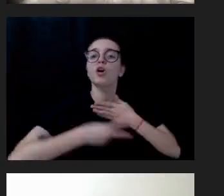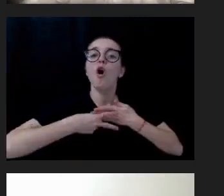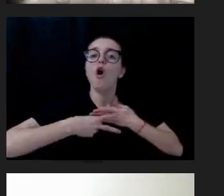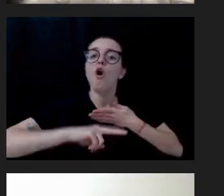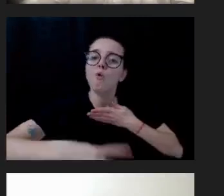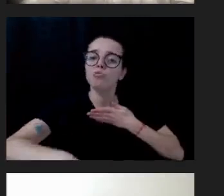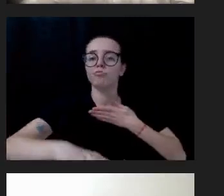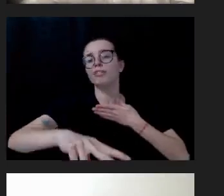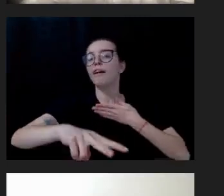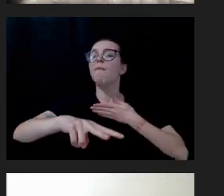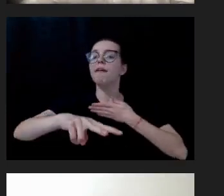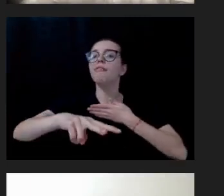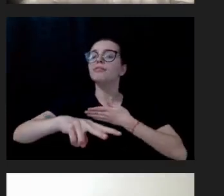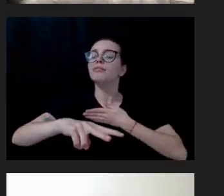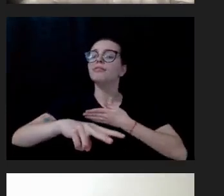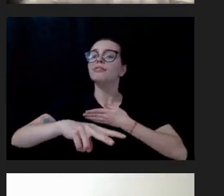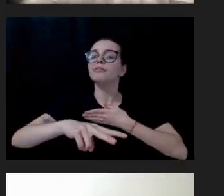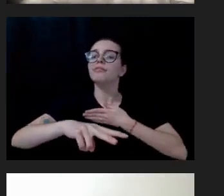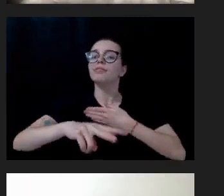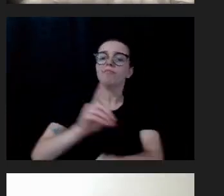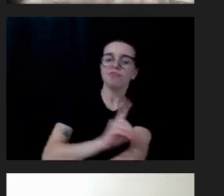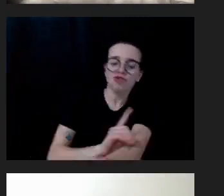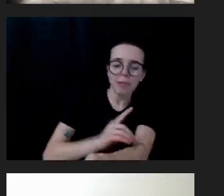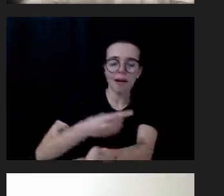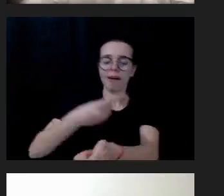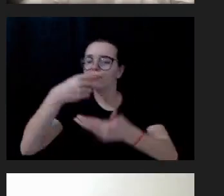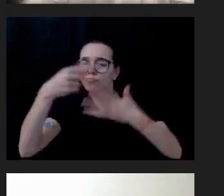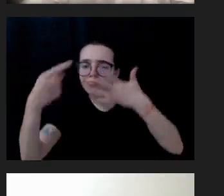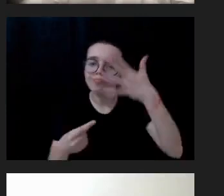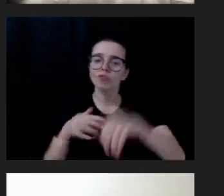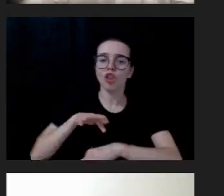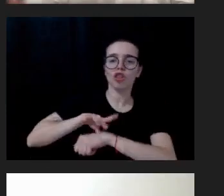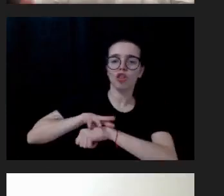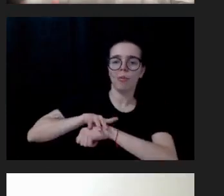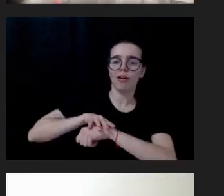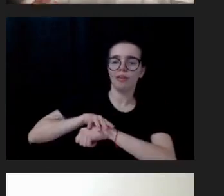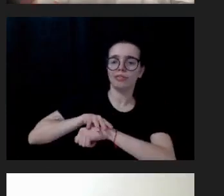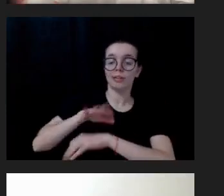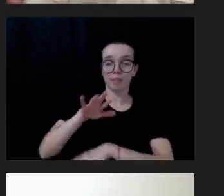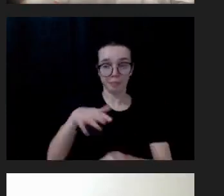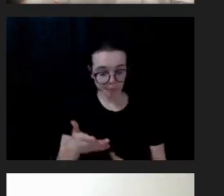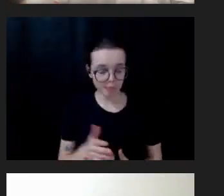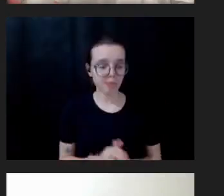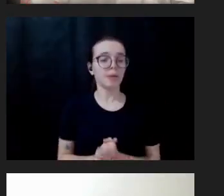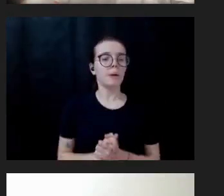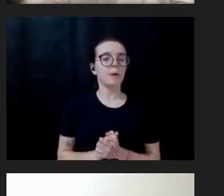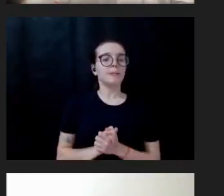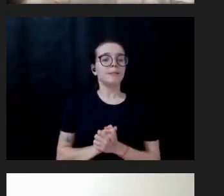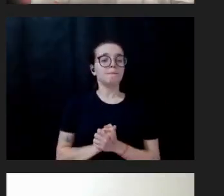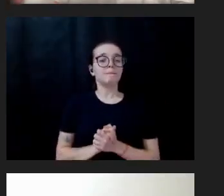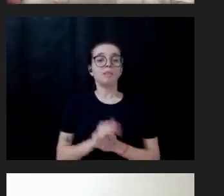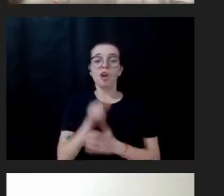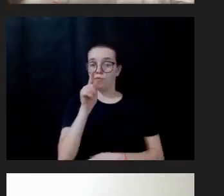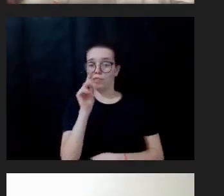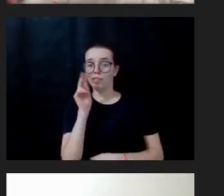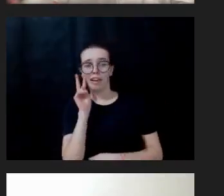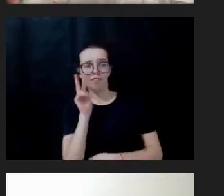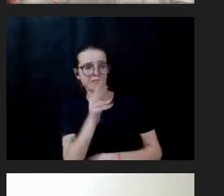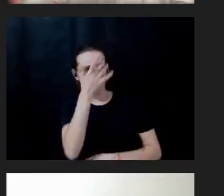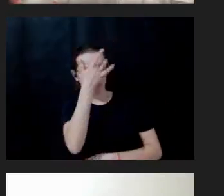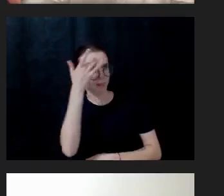dessa obesidade ao longo do tempo. Então, hoje o conceito, né? Ah, você vê uma pessoa